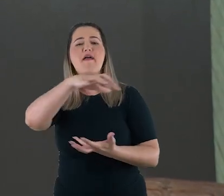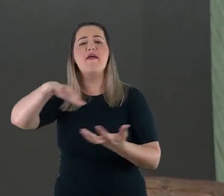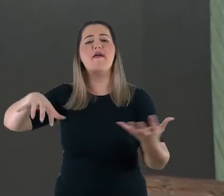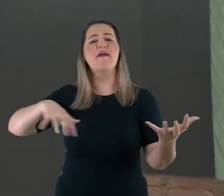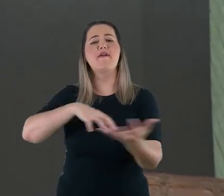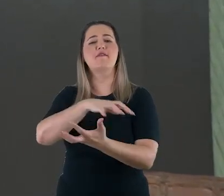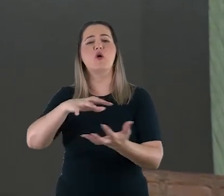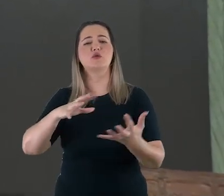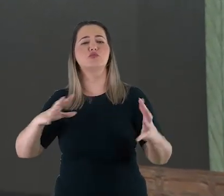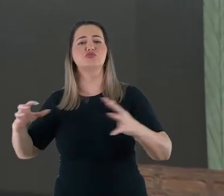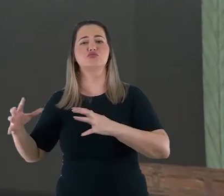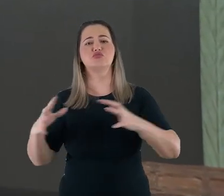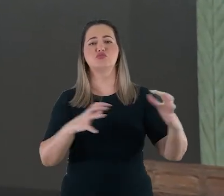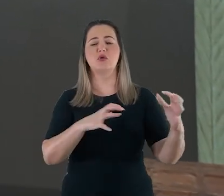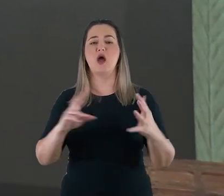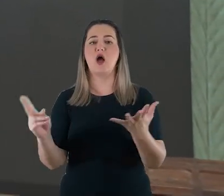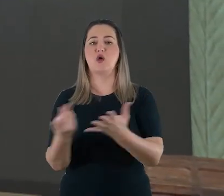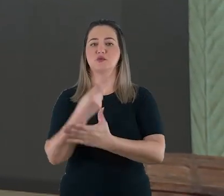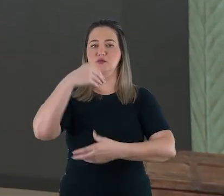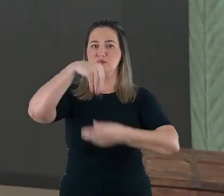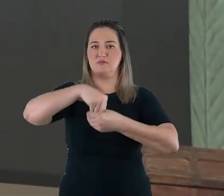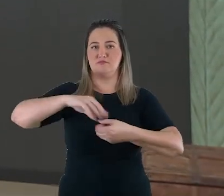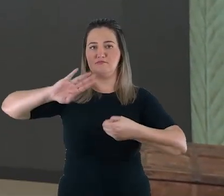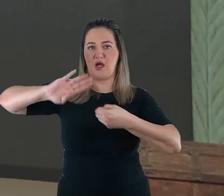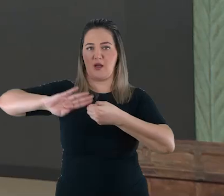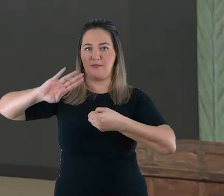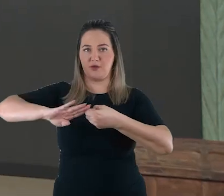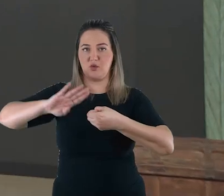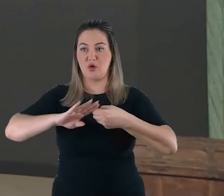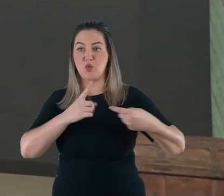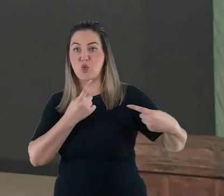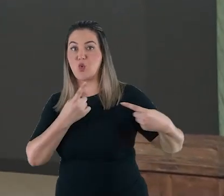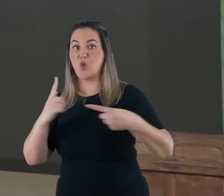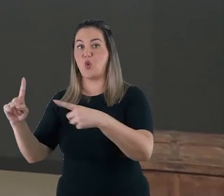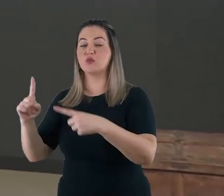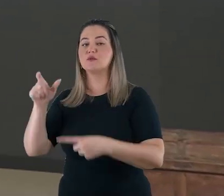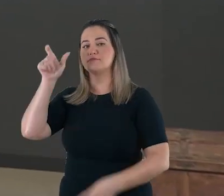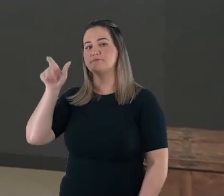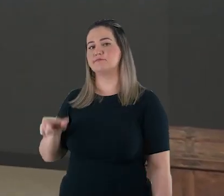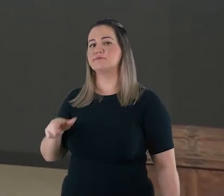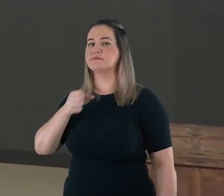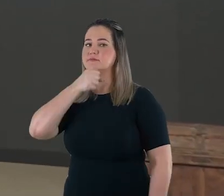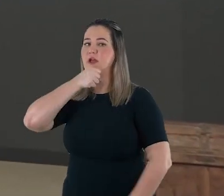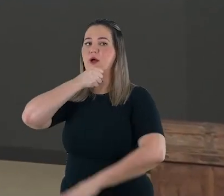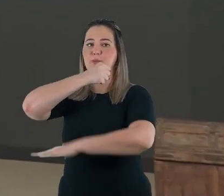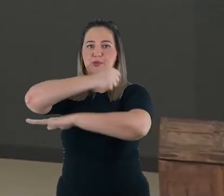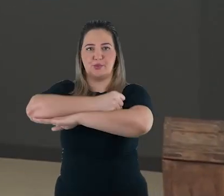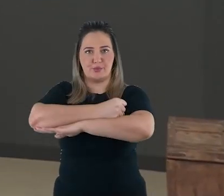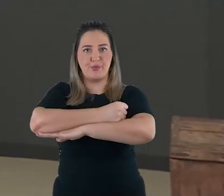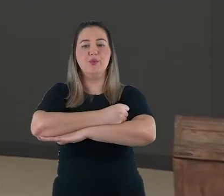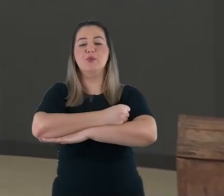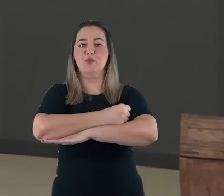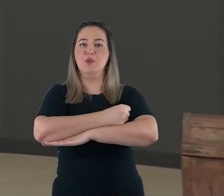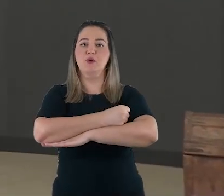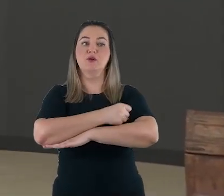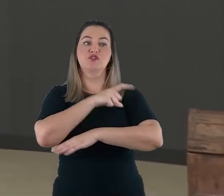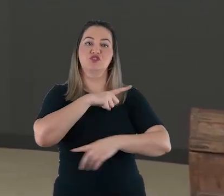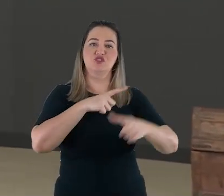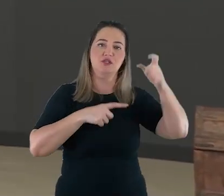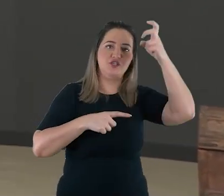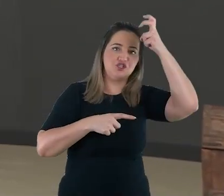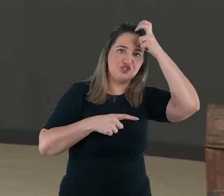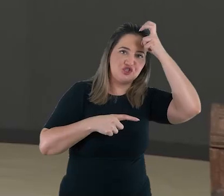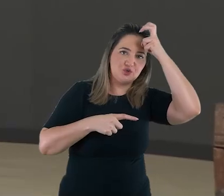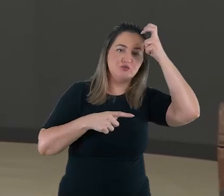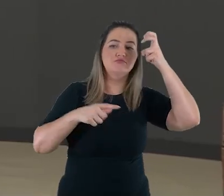uma conspiração ocorrida na Babilônia contra Nabucodonosor, que certamente envolveu o Egito e a